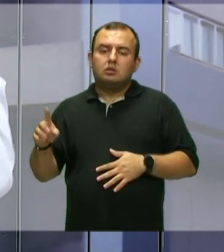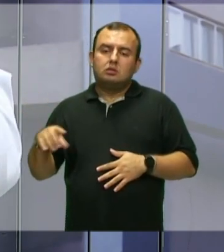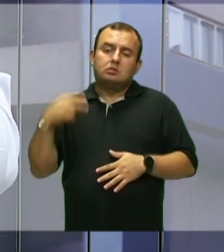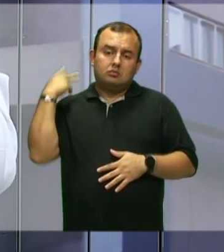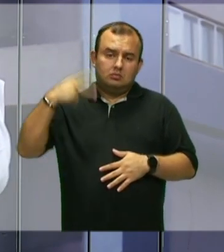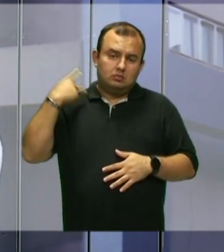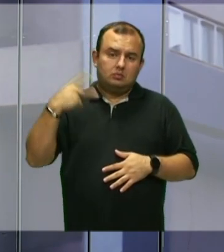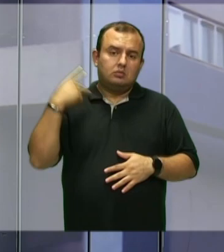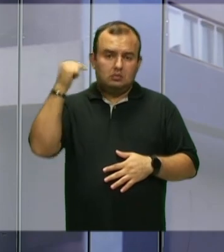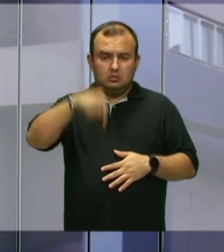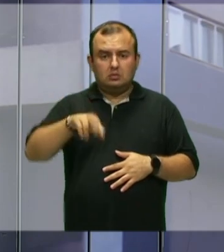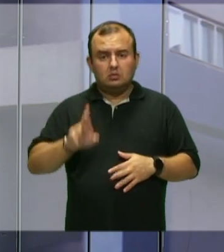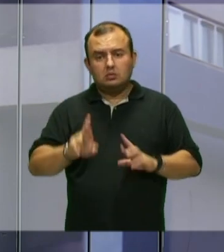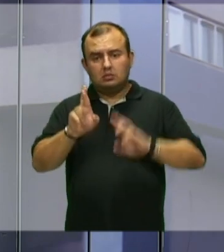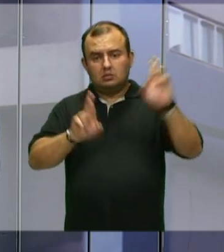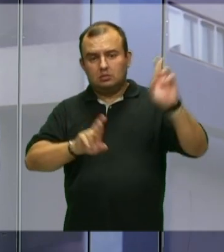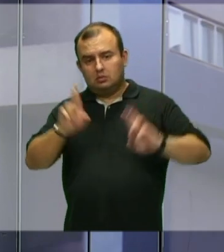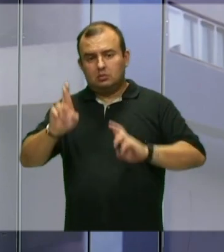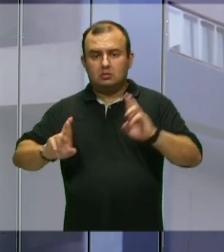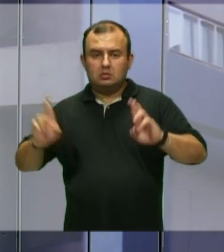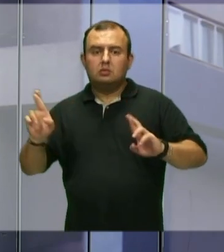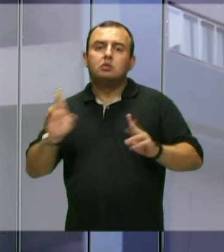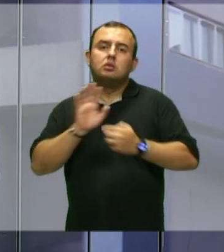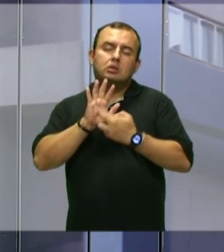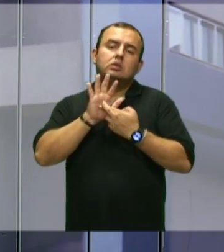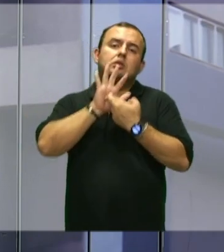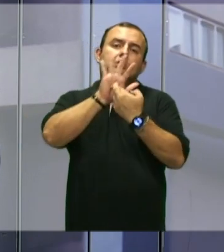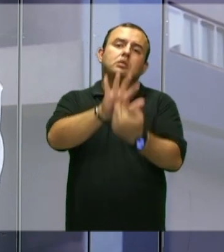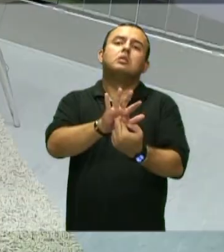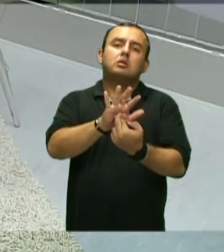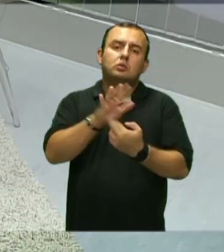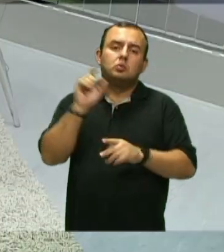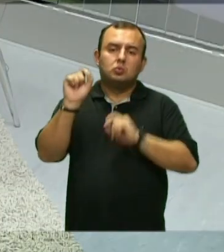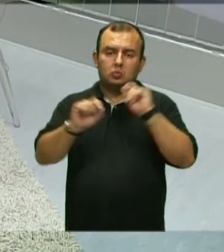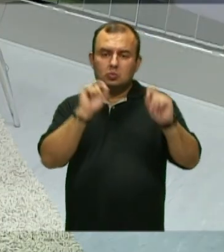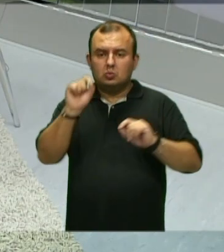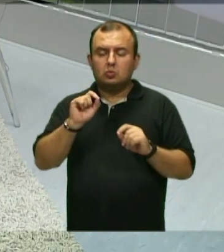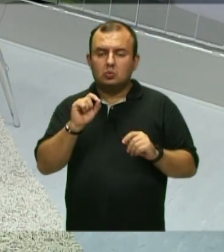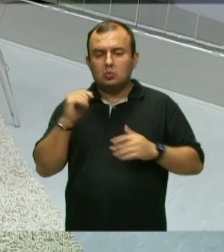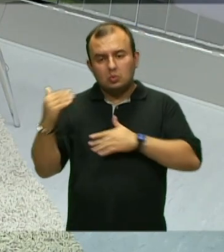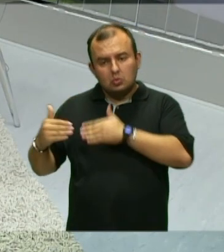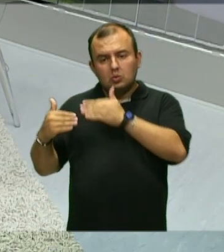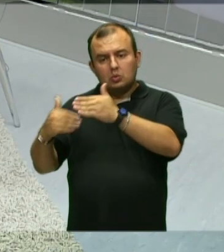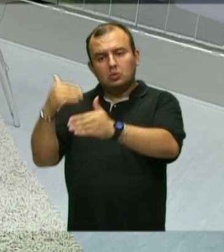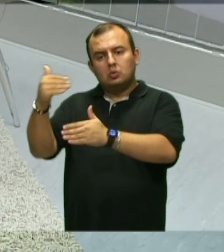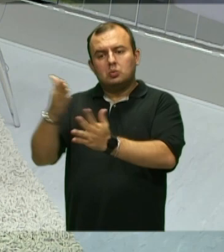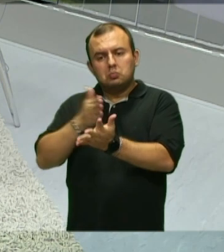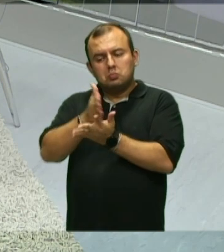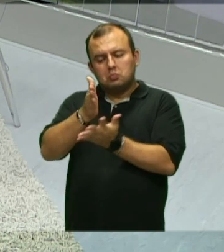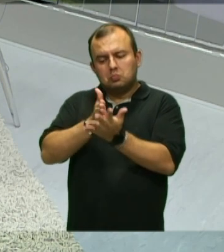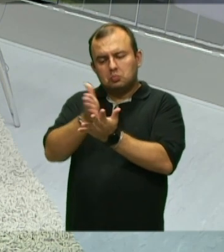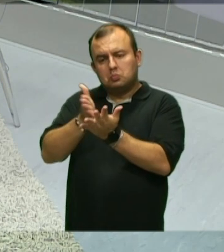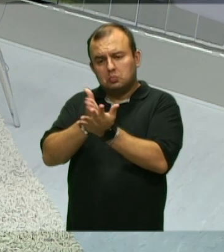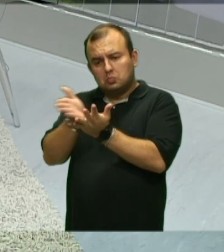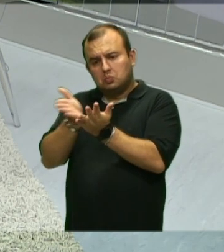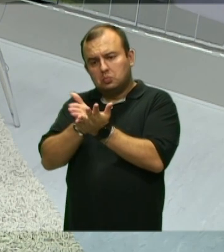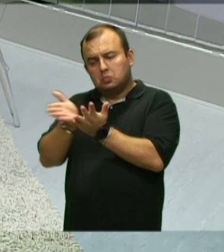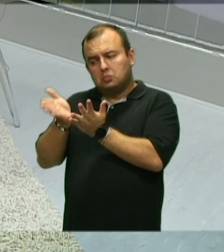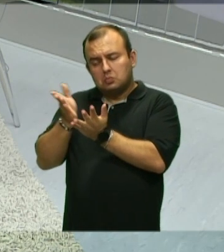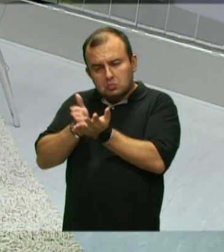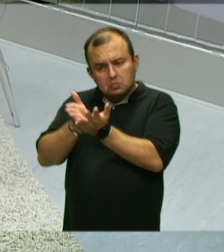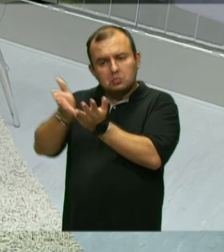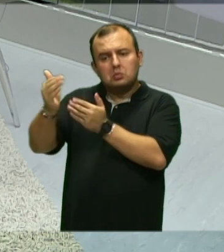está, por ser líder, ele acaba representando um segmento da sociedade e esse segmento da sociedade tem os